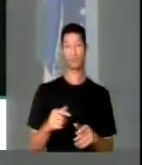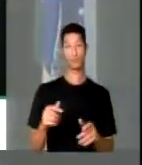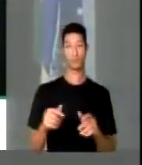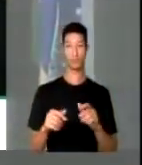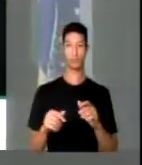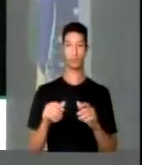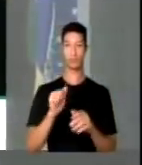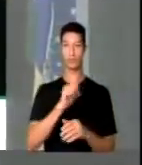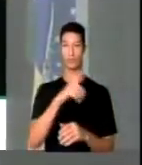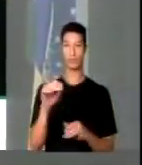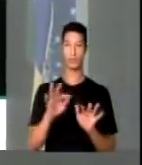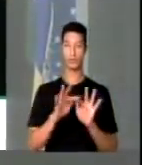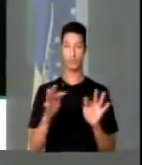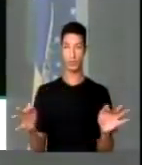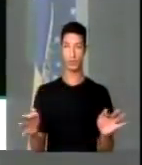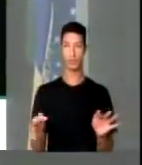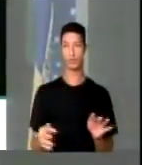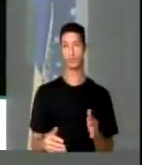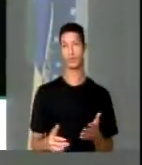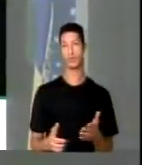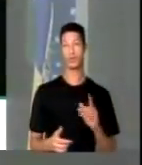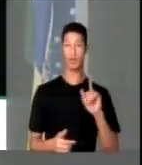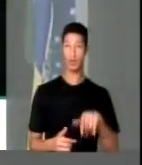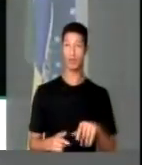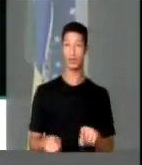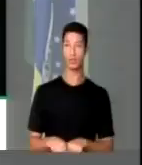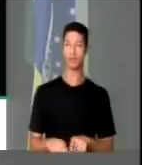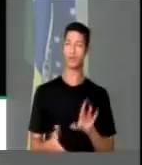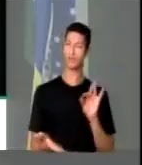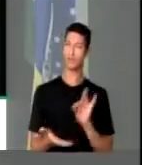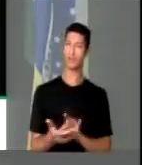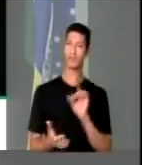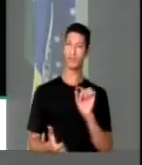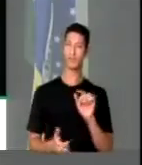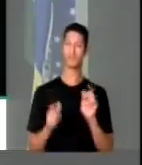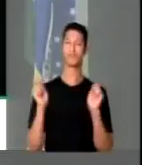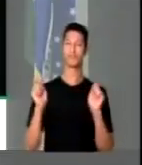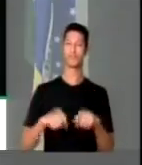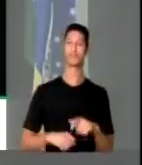ação simples, singela. É